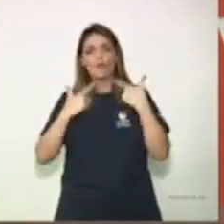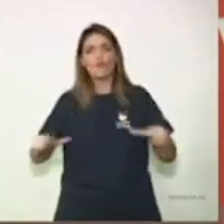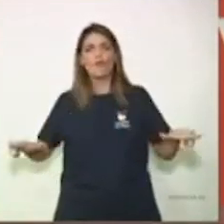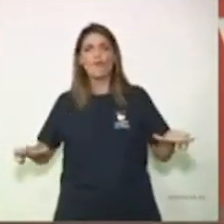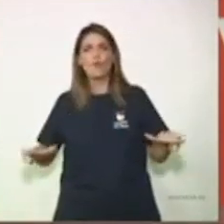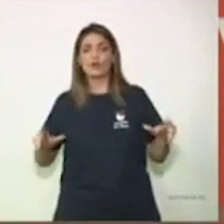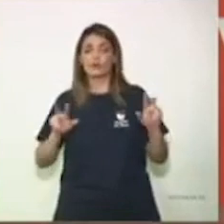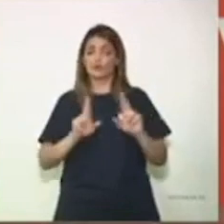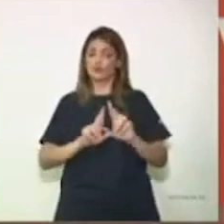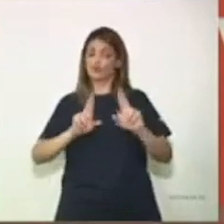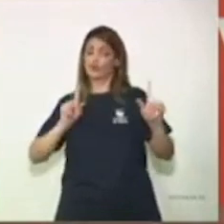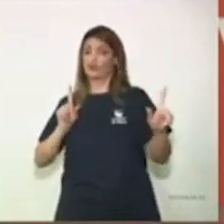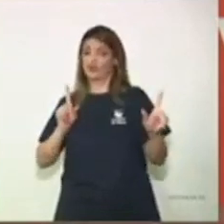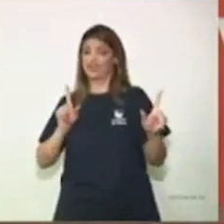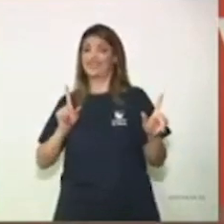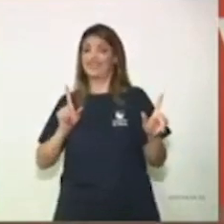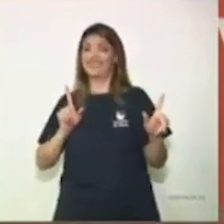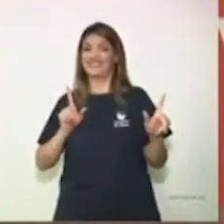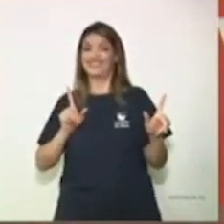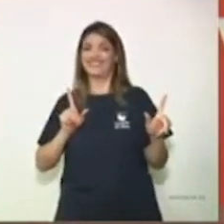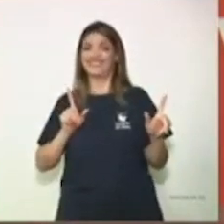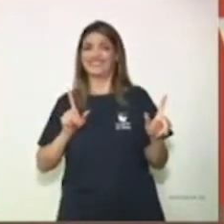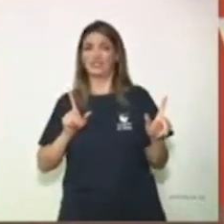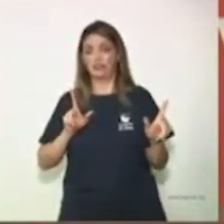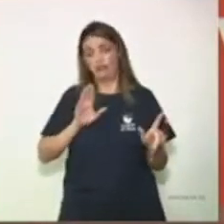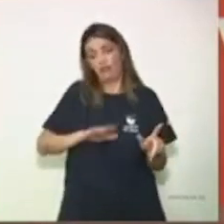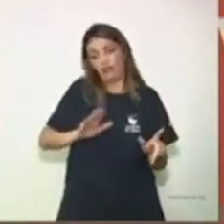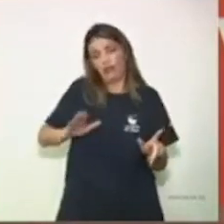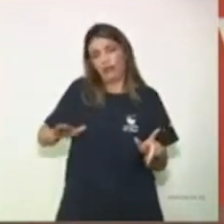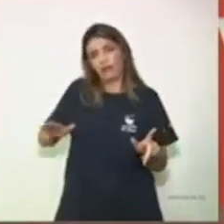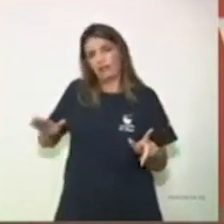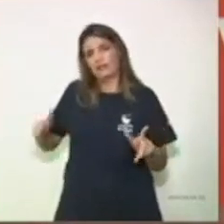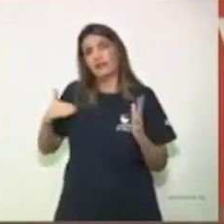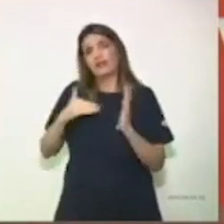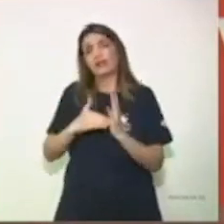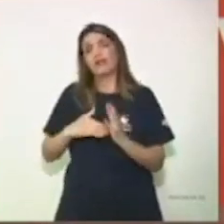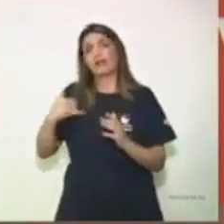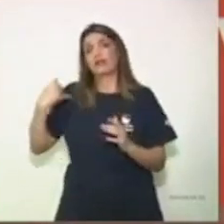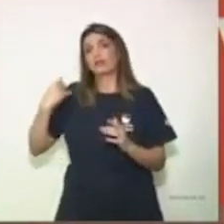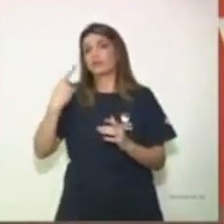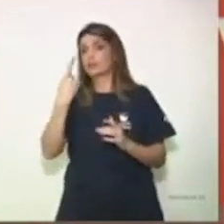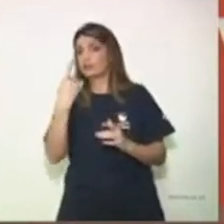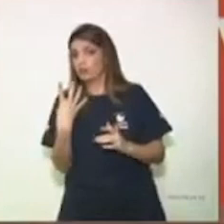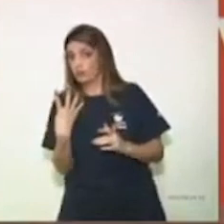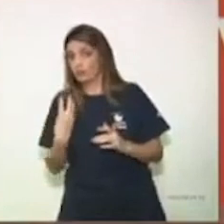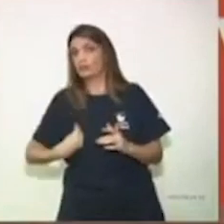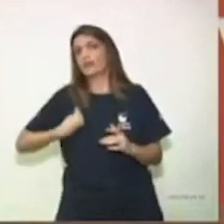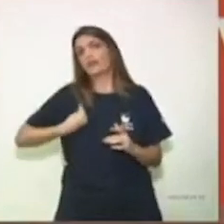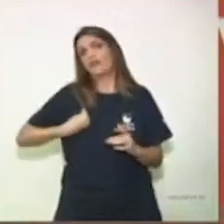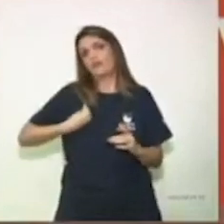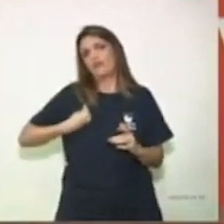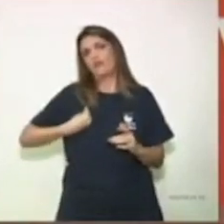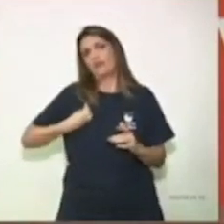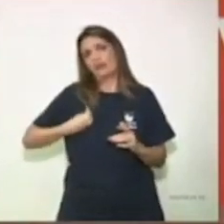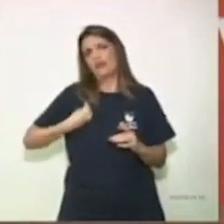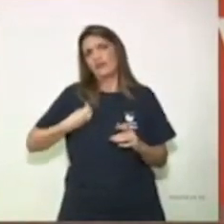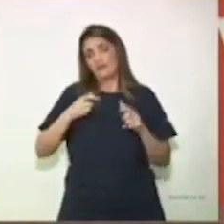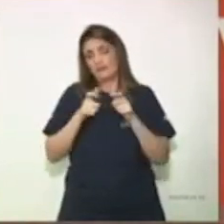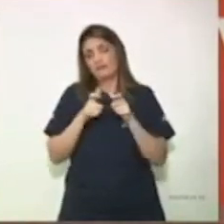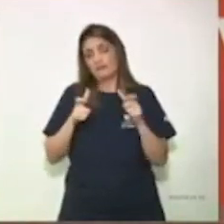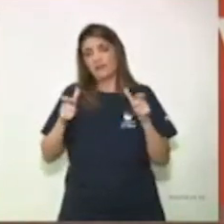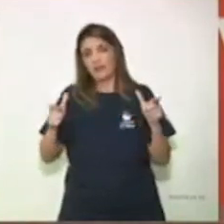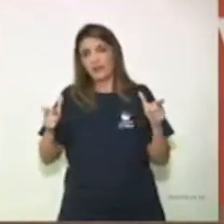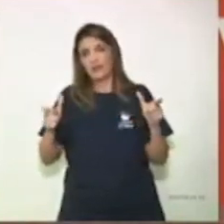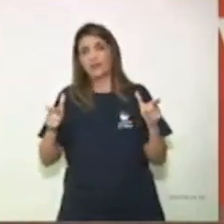diferente daqueles adolescente aquelas crianças que têm até 14 anos que tem um convívio muito mais um convívio muito